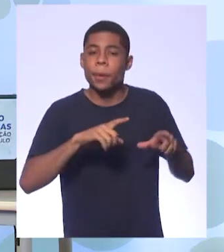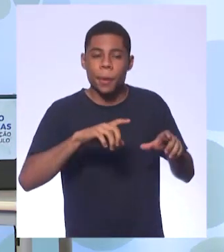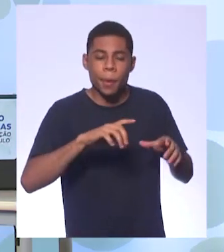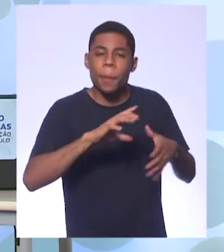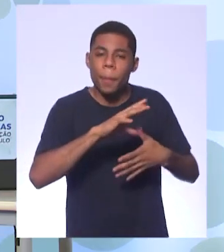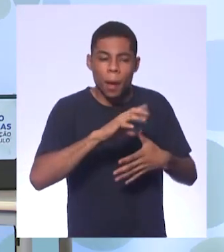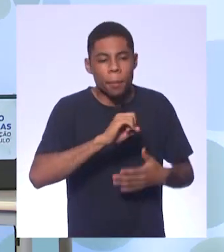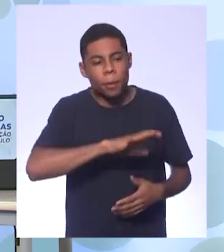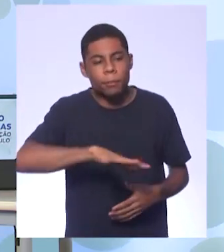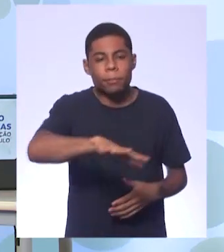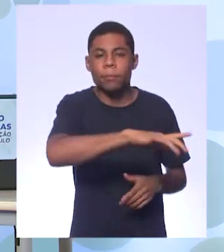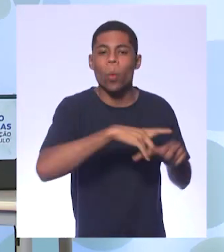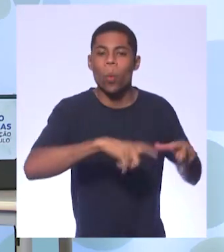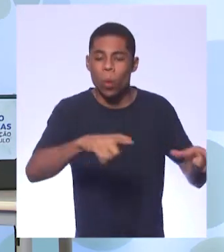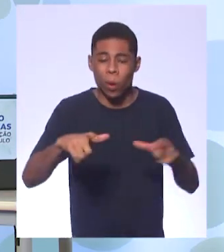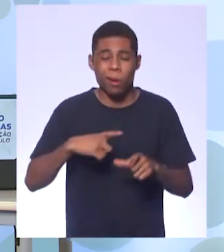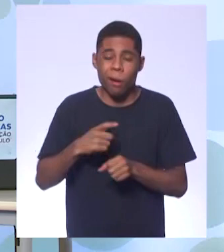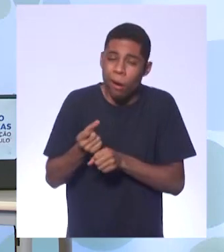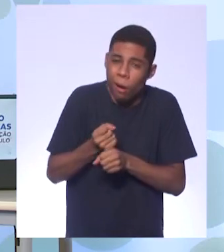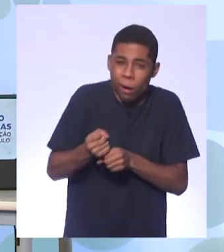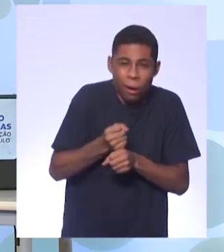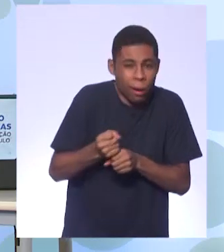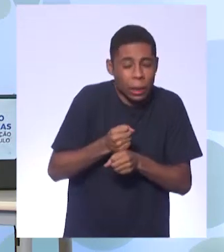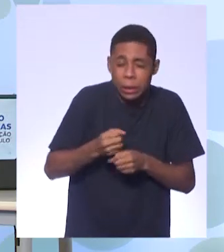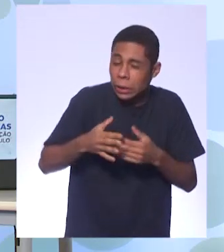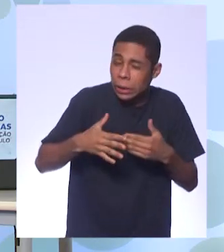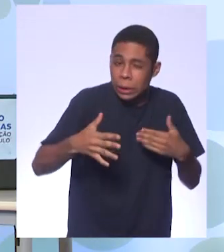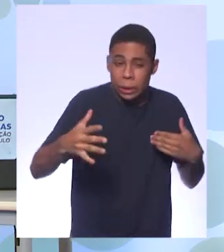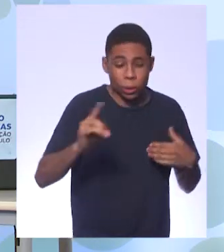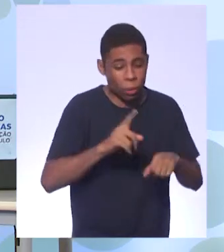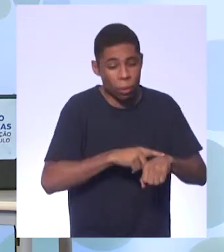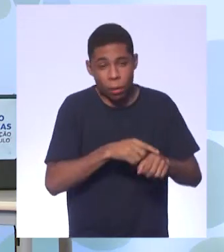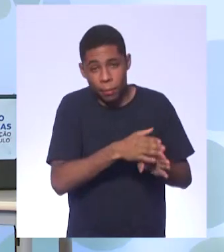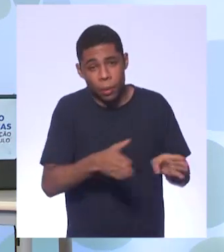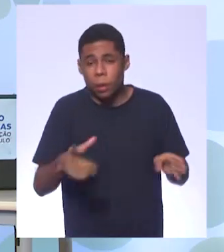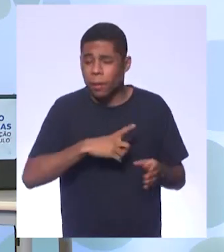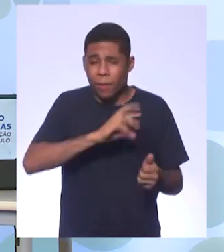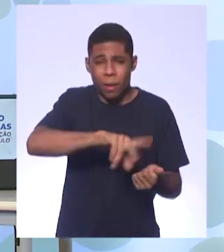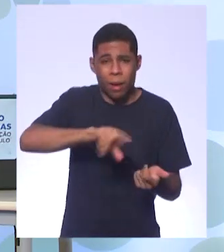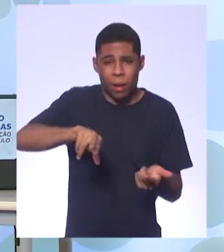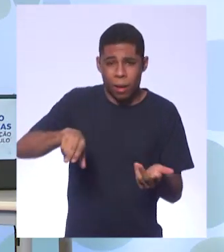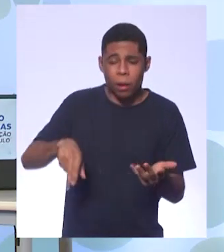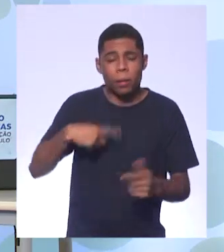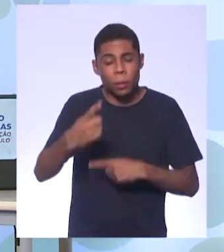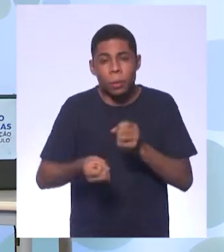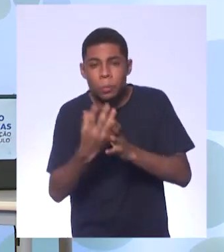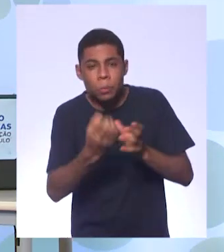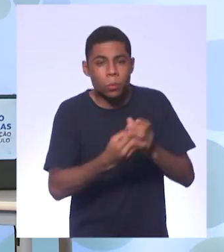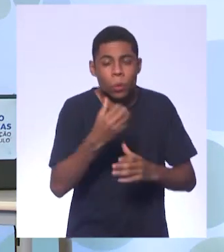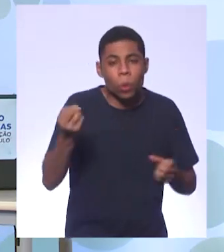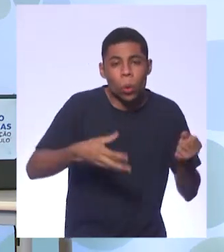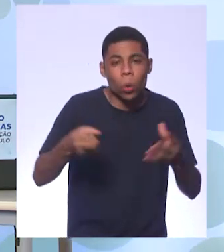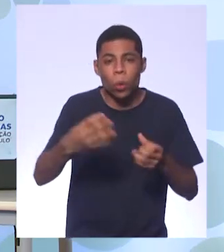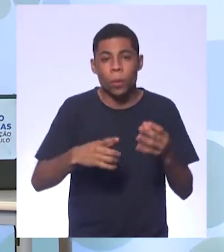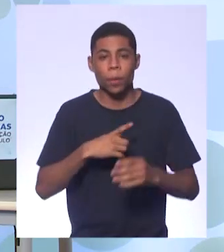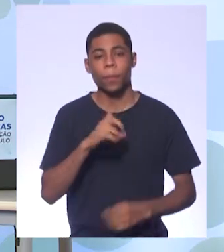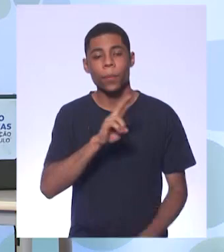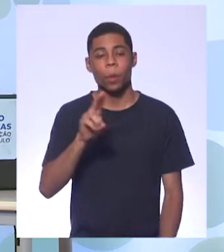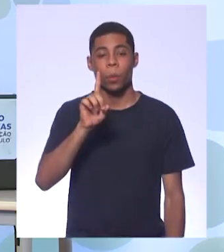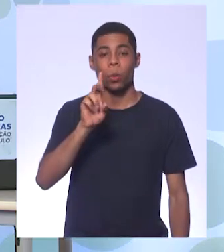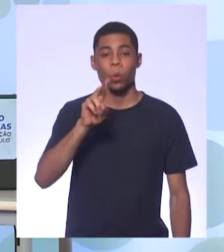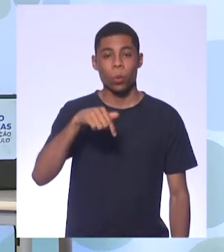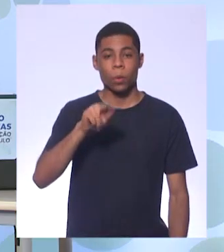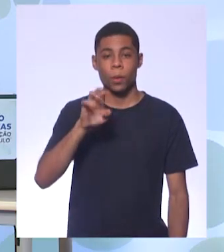e vários anos. Não é só esse período aí que aconteceu. São vários períodos que até surgem. Depois a gente vai ver, né, o famoso Duque de Caxias,